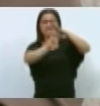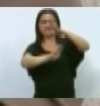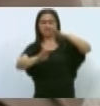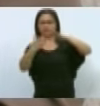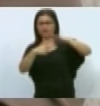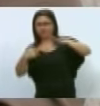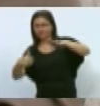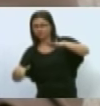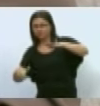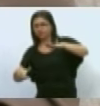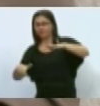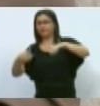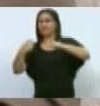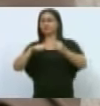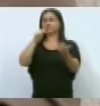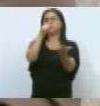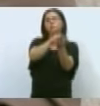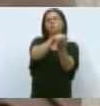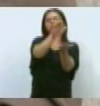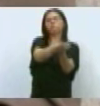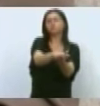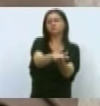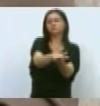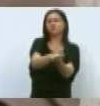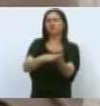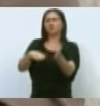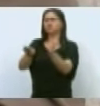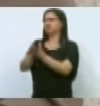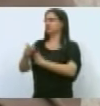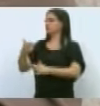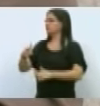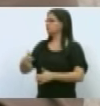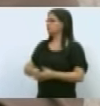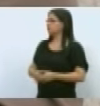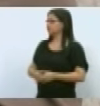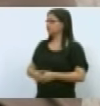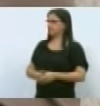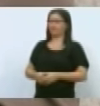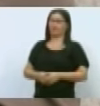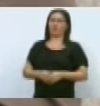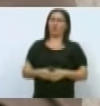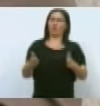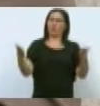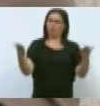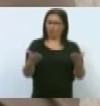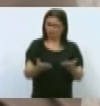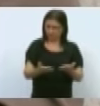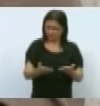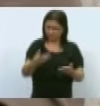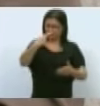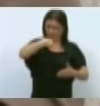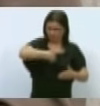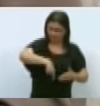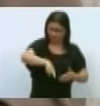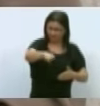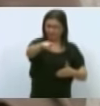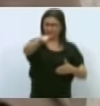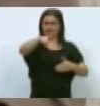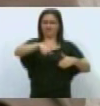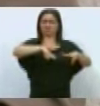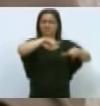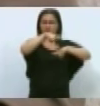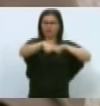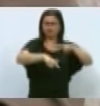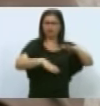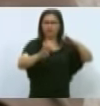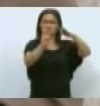lá, não temos. Eu falo assim, Sumaia, tem sim, nós temos surdo, que às vezes... Eles não têm